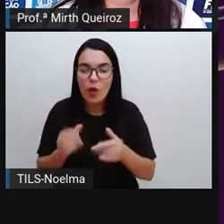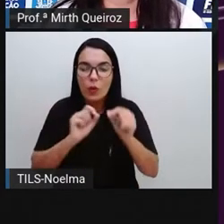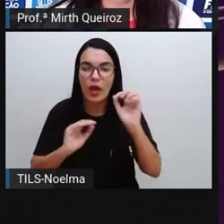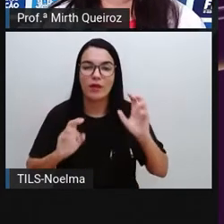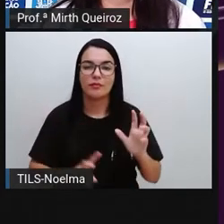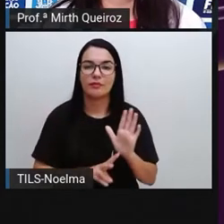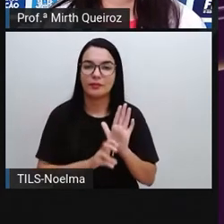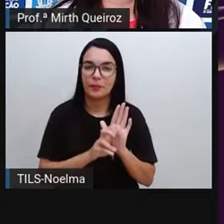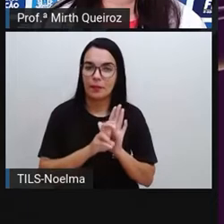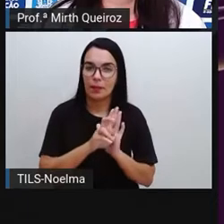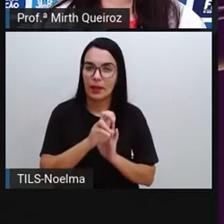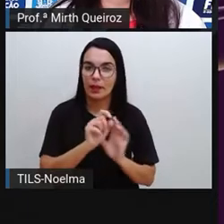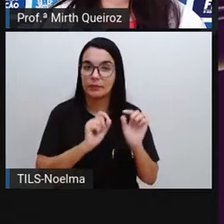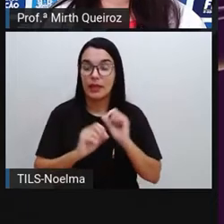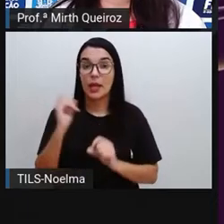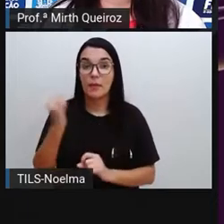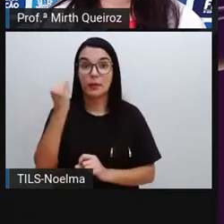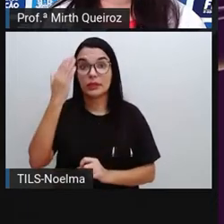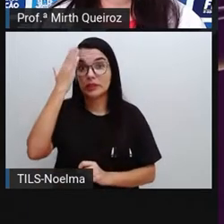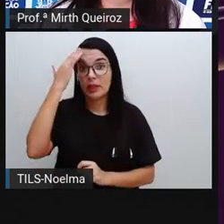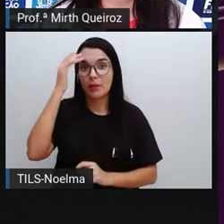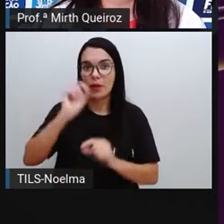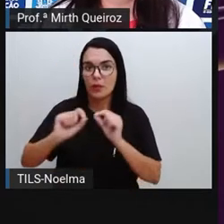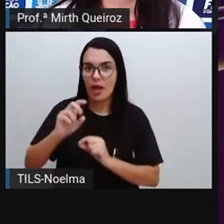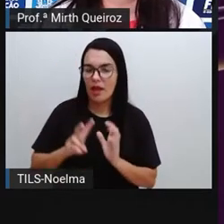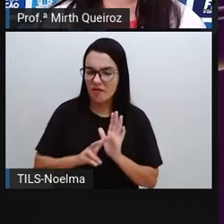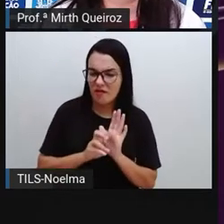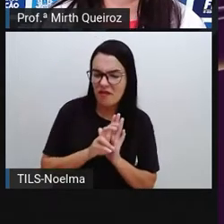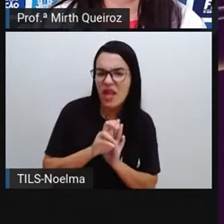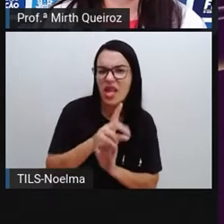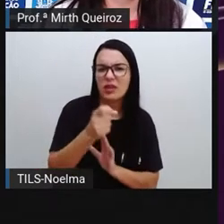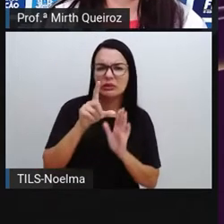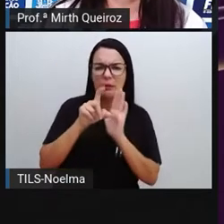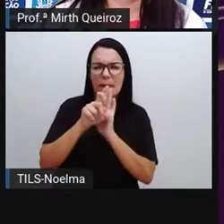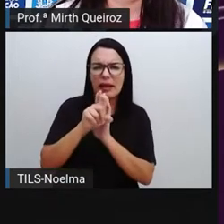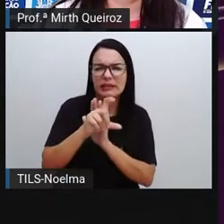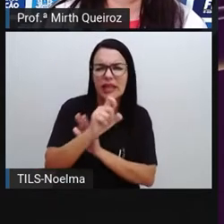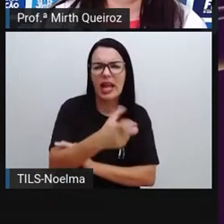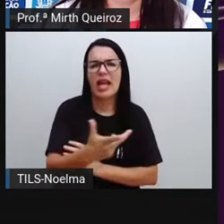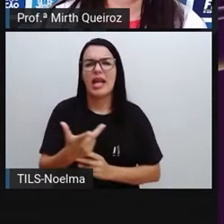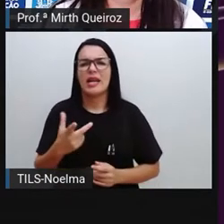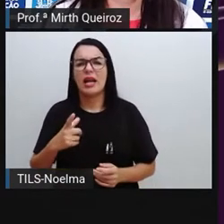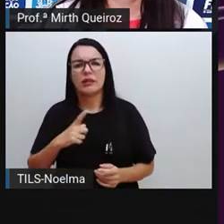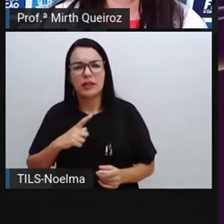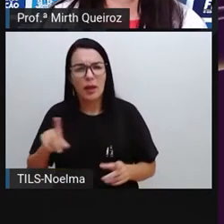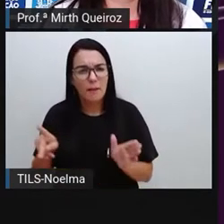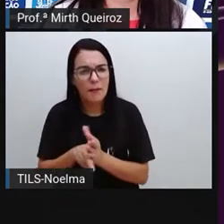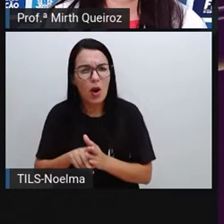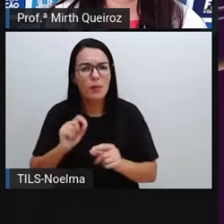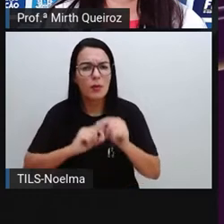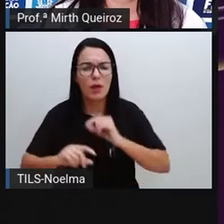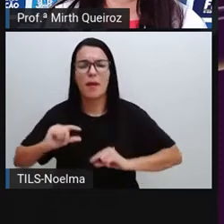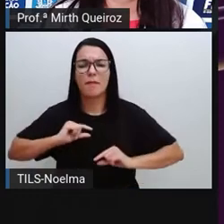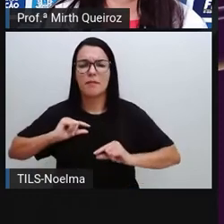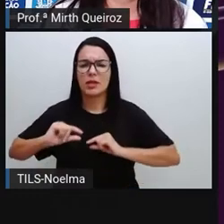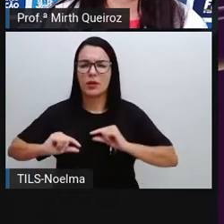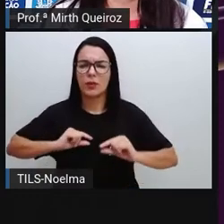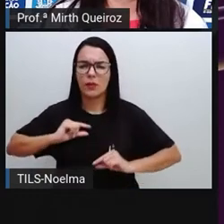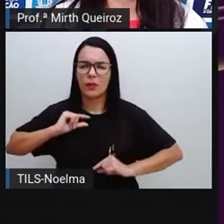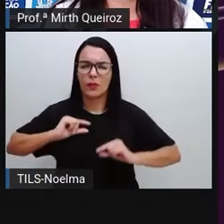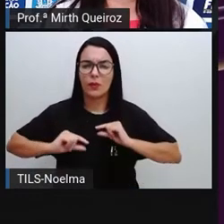o vírus. Mas é importante saber que vírus, bactérias, fungos e protozoários são micro-organismos, também conhecidos